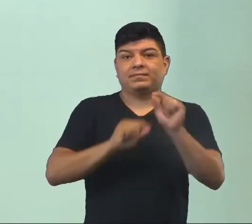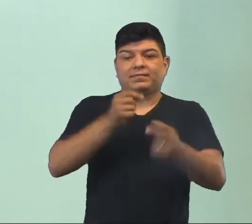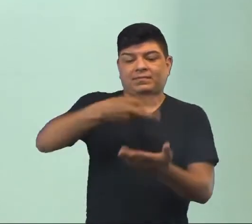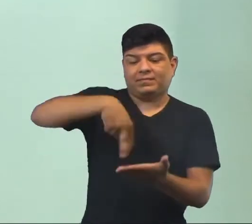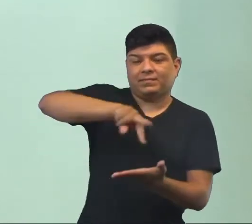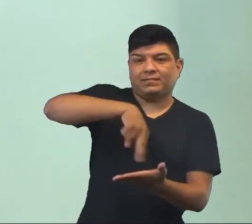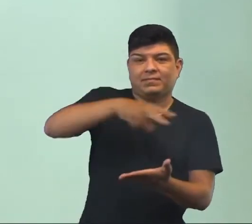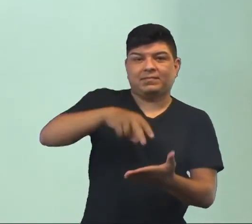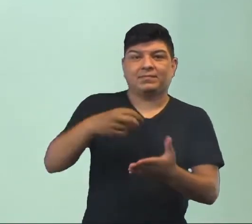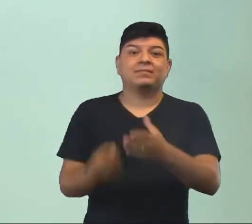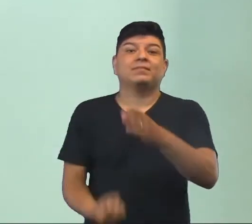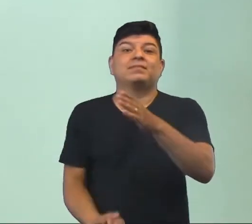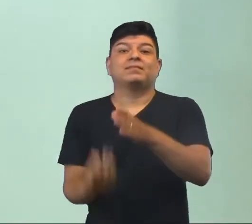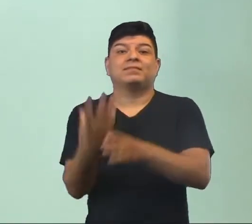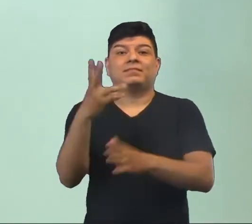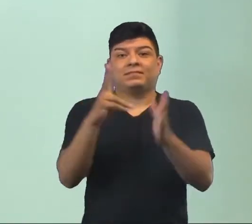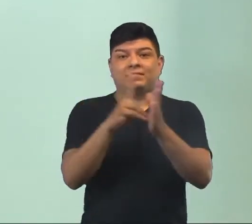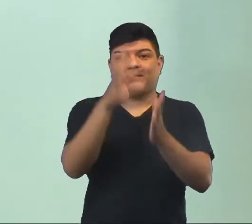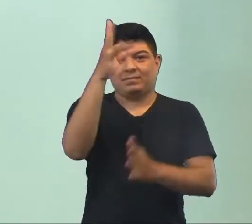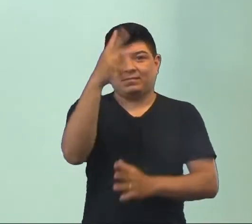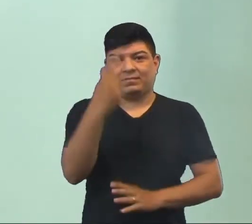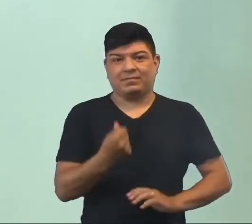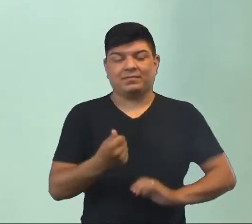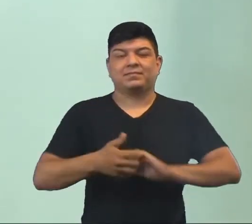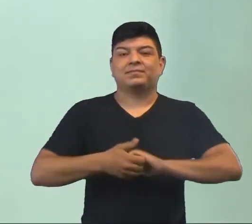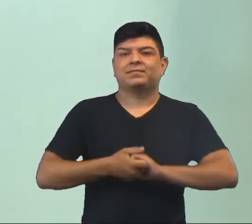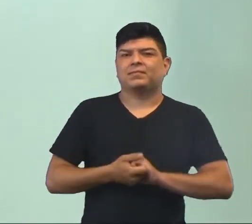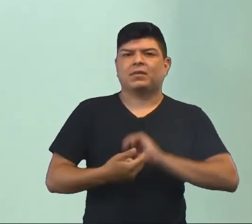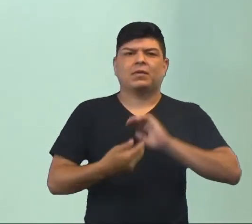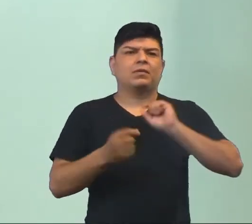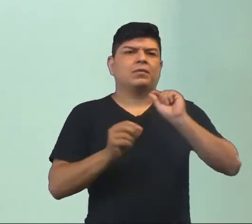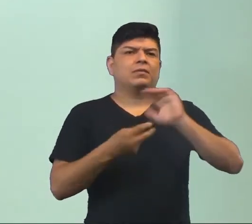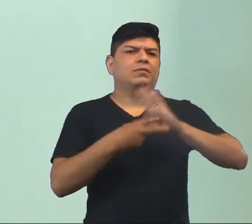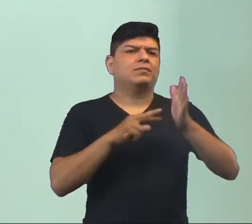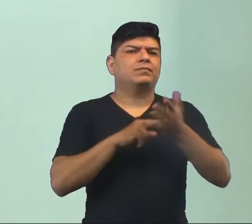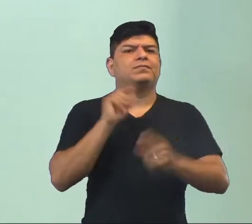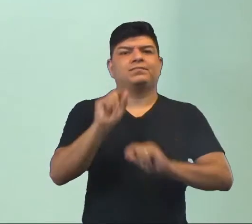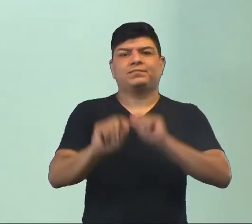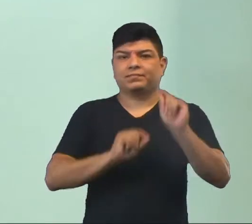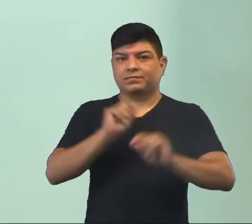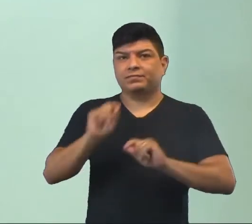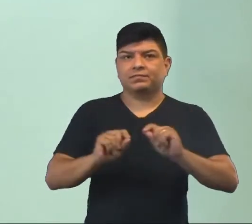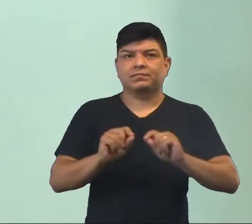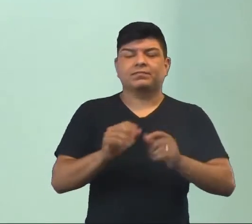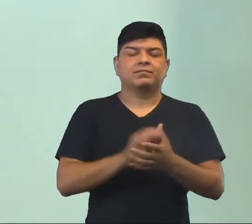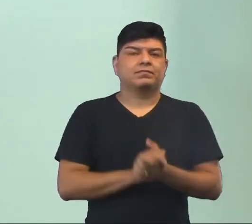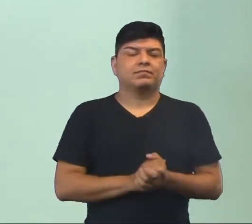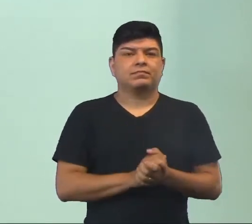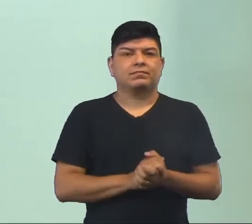danças de matrizes indígenas e africanas. O que isso quer dizer, né? A gente vai